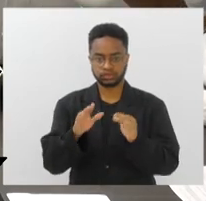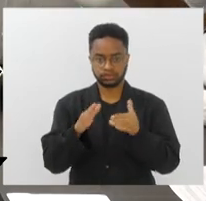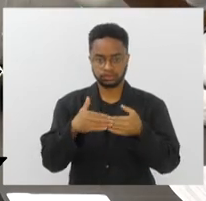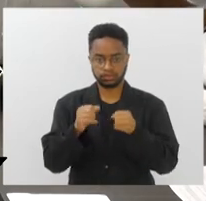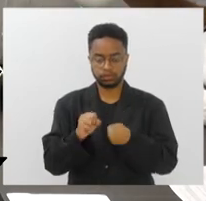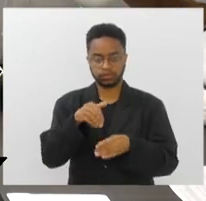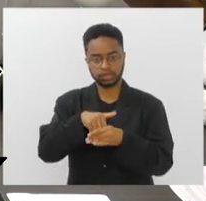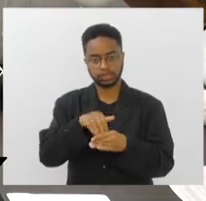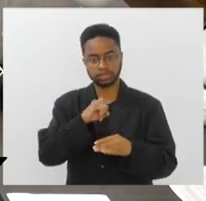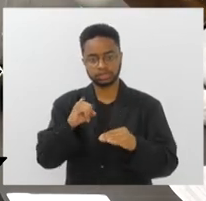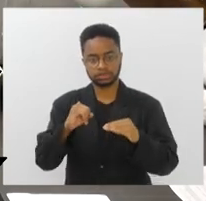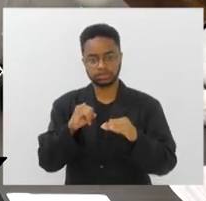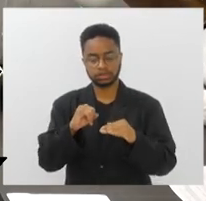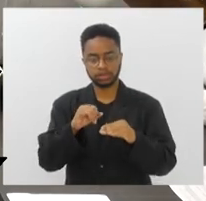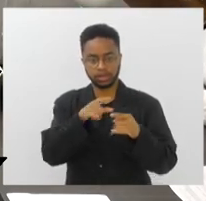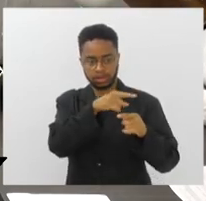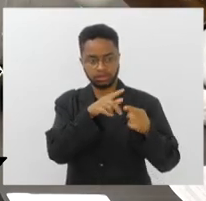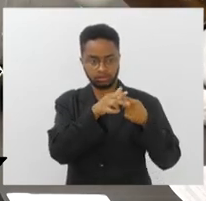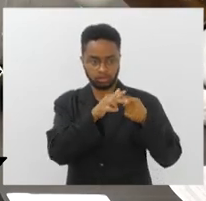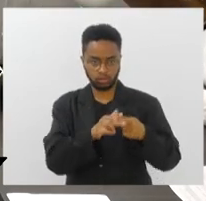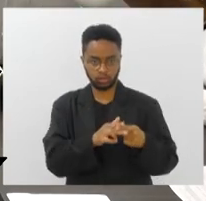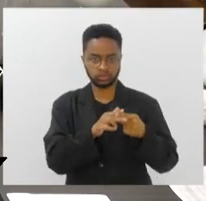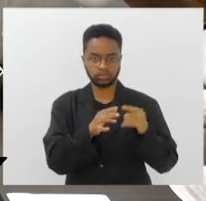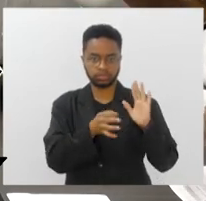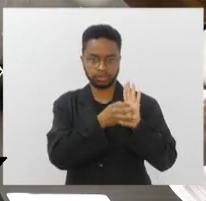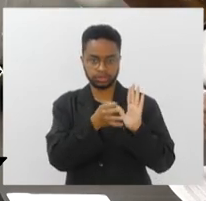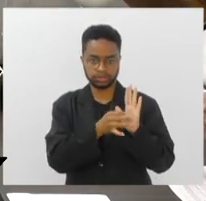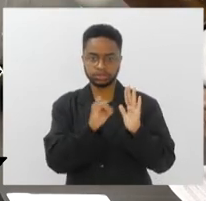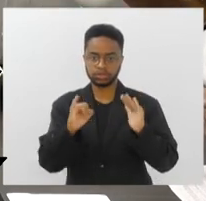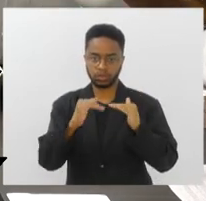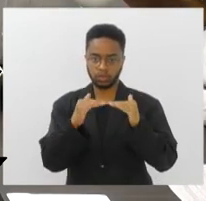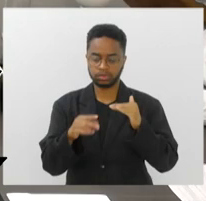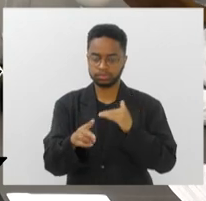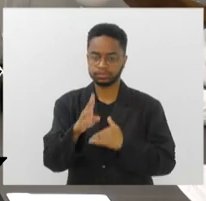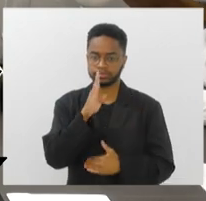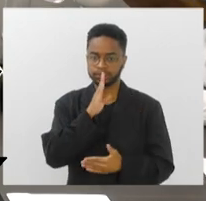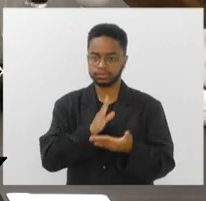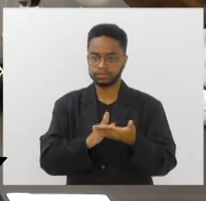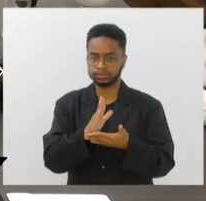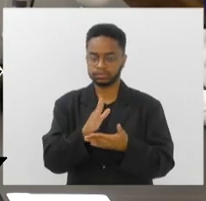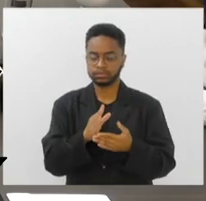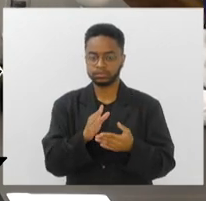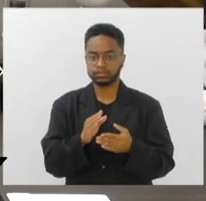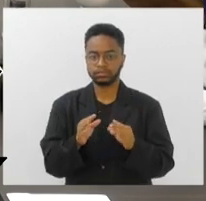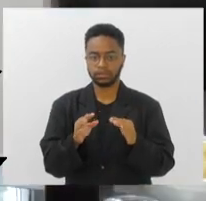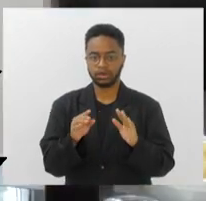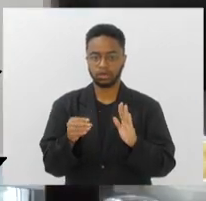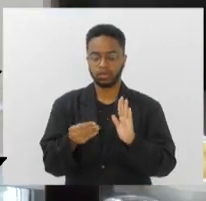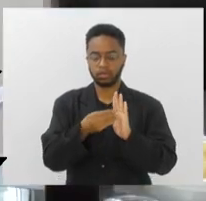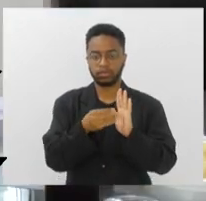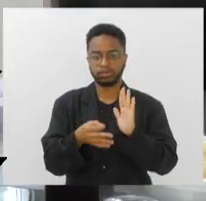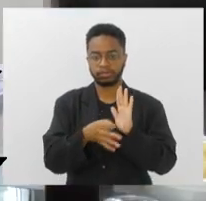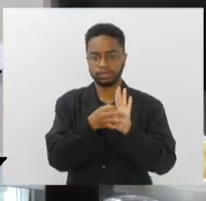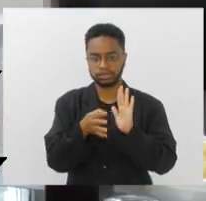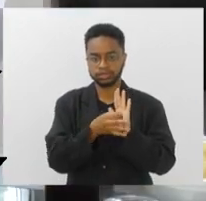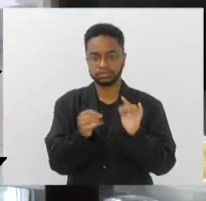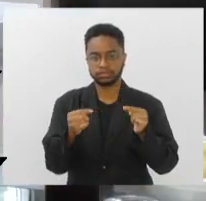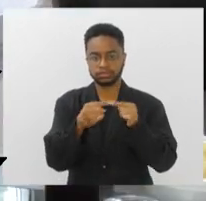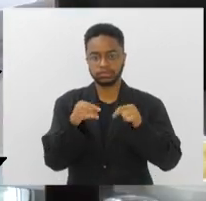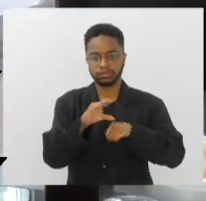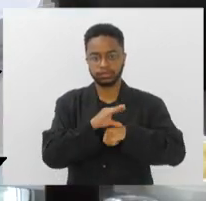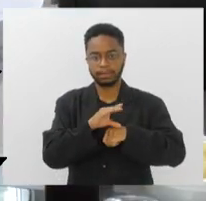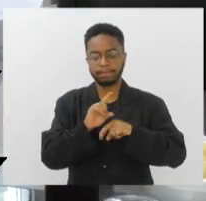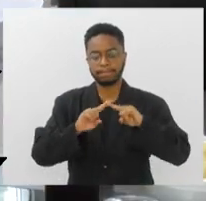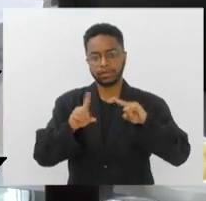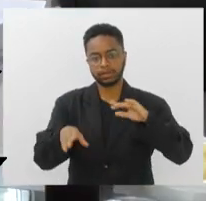Em votação, o parecer retificado pelo relator. Senhores que aprovam, permaneçam como estão. Aprovado, parecer pela constitucionalidade com emendas. 12